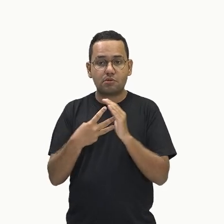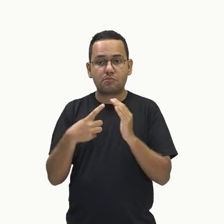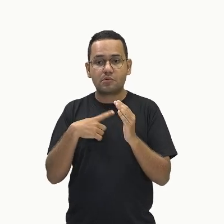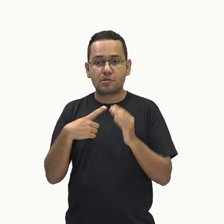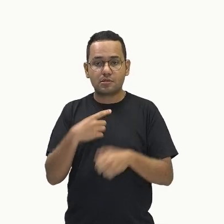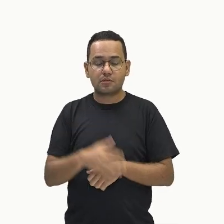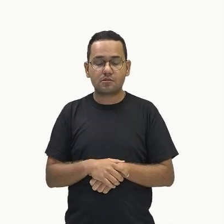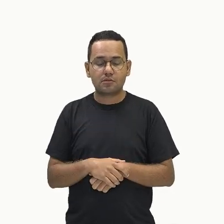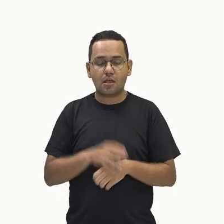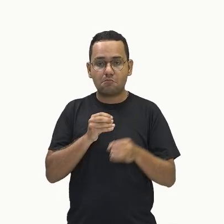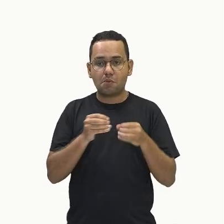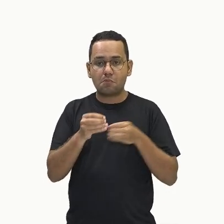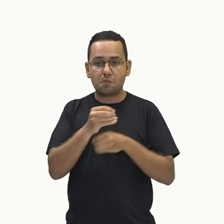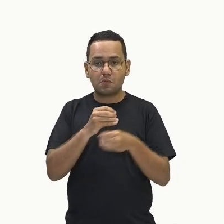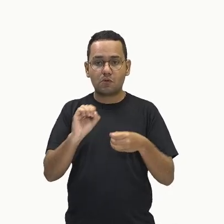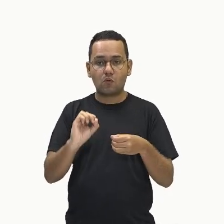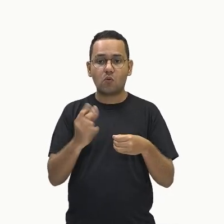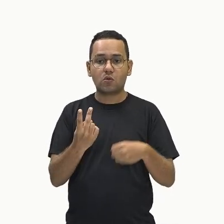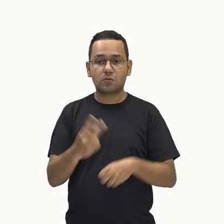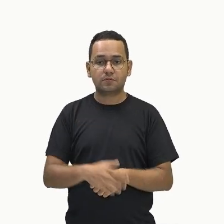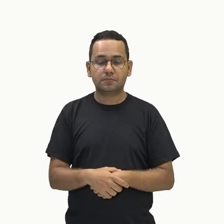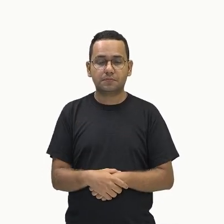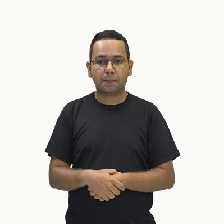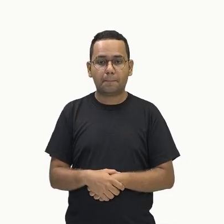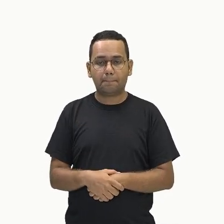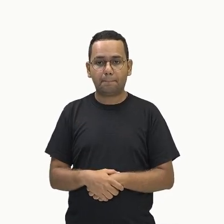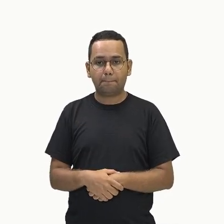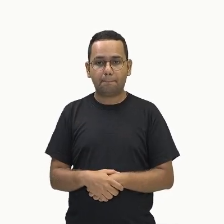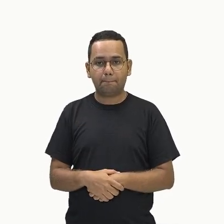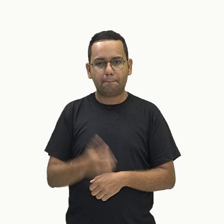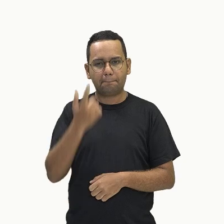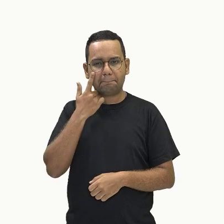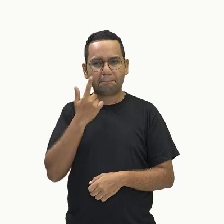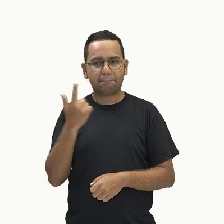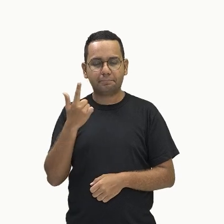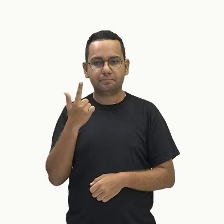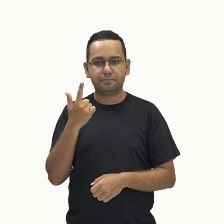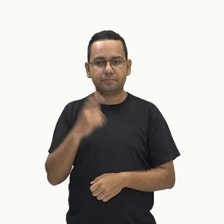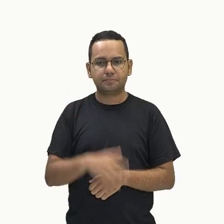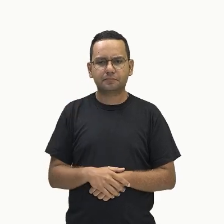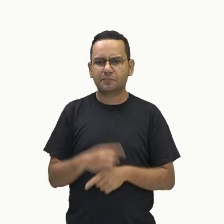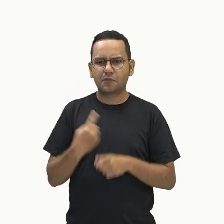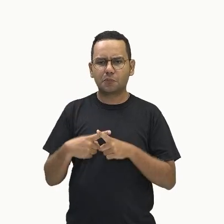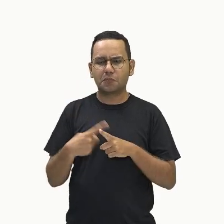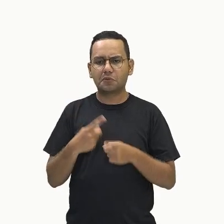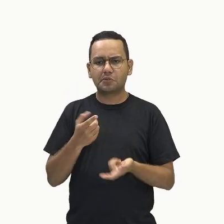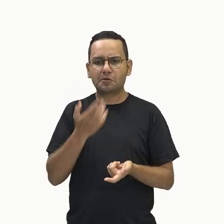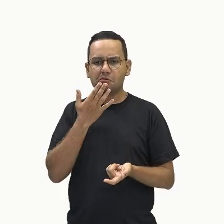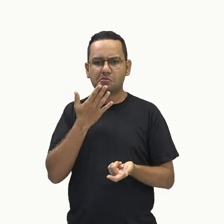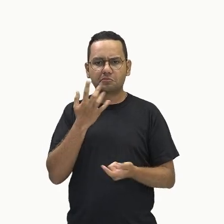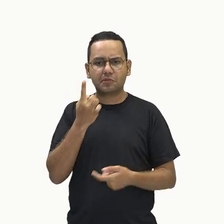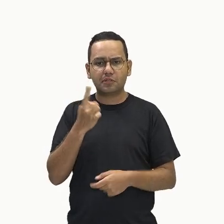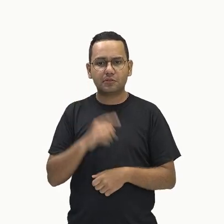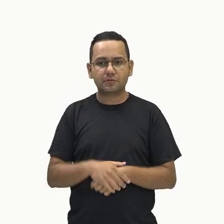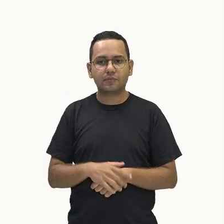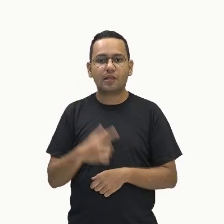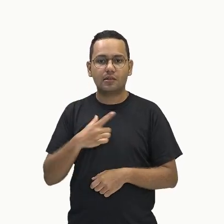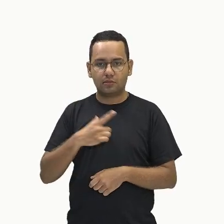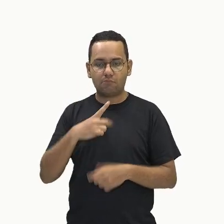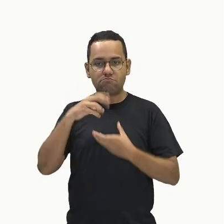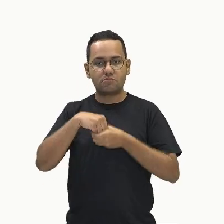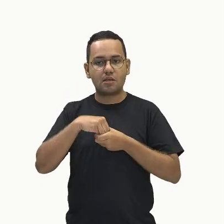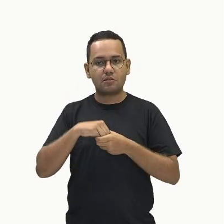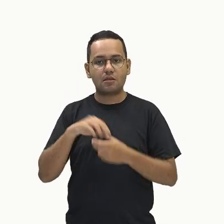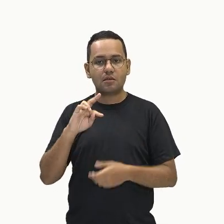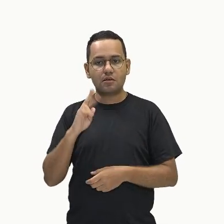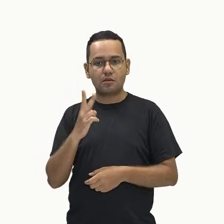transporte do oxigênio, e tem essa coloração vermelha. Por quê? Porque contém hemoglobina,